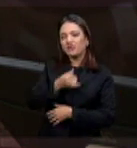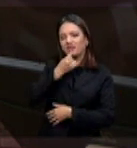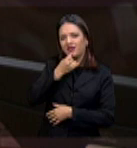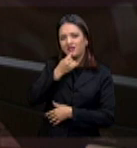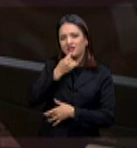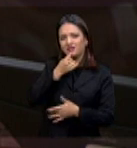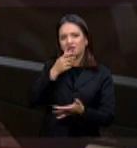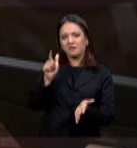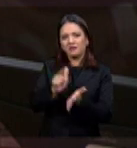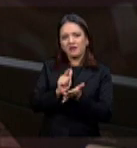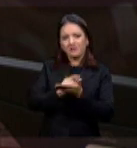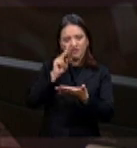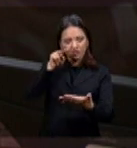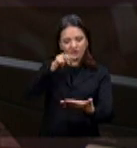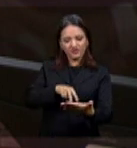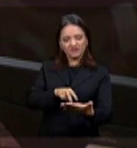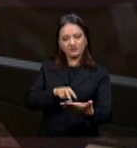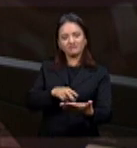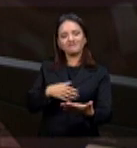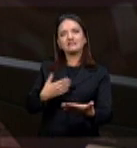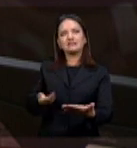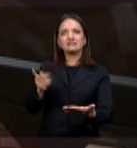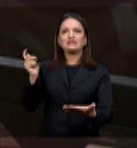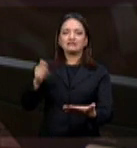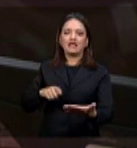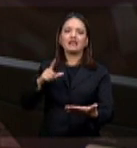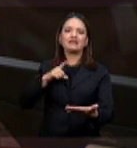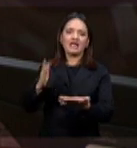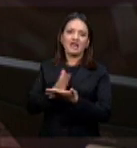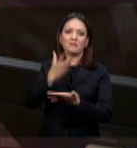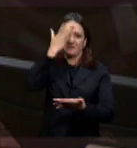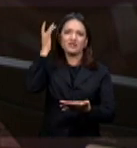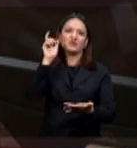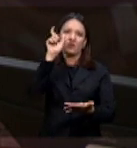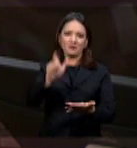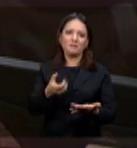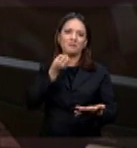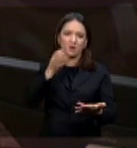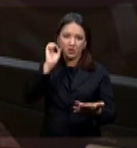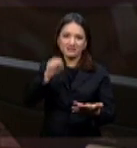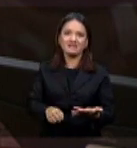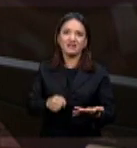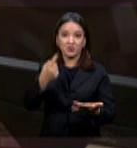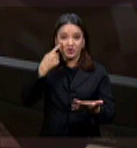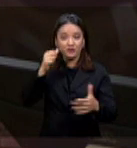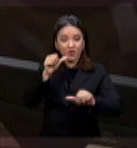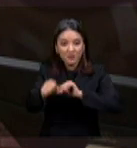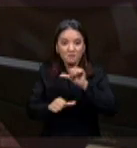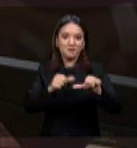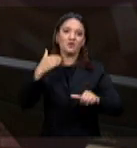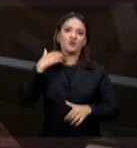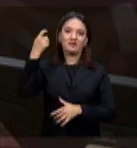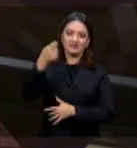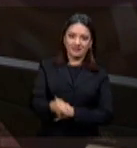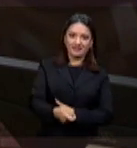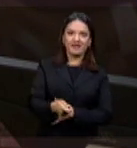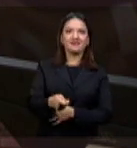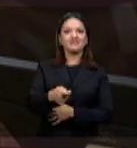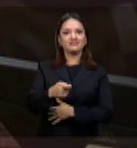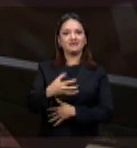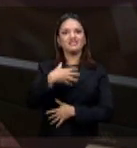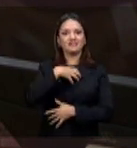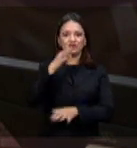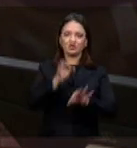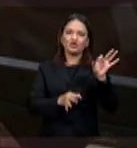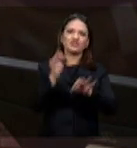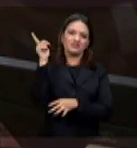ela pensa: não, as pessoas têm jeito, ainda tem muita gente boa no mundo. Quando ela vê a sentença reformada, que ela sente que finalmente foi feita justiça